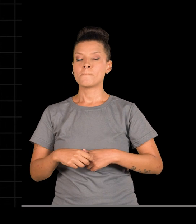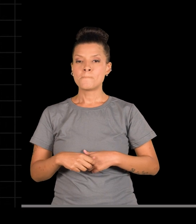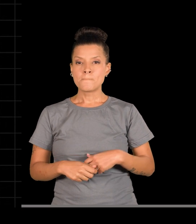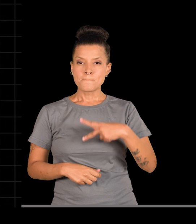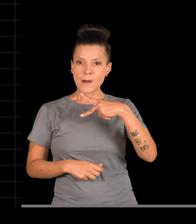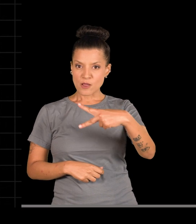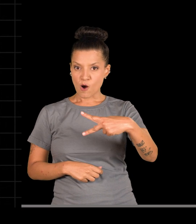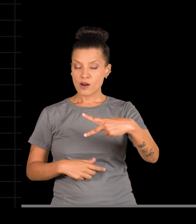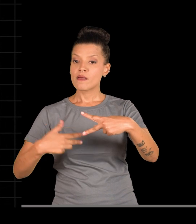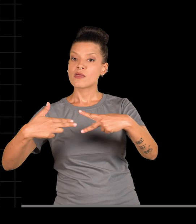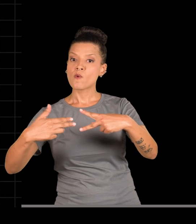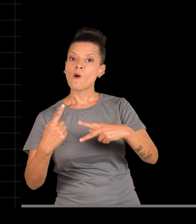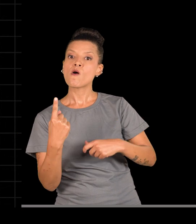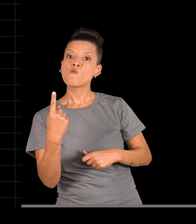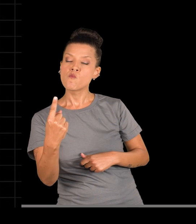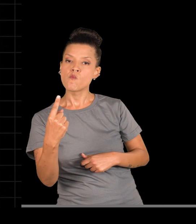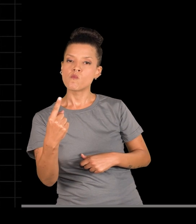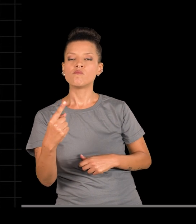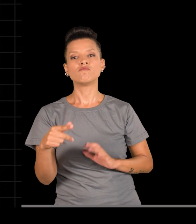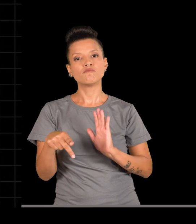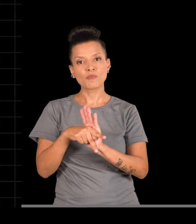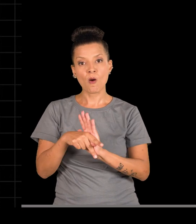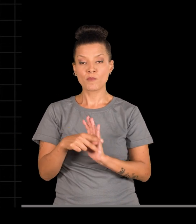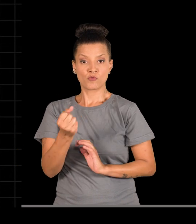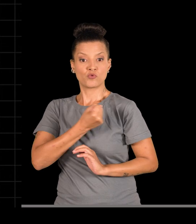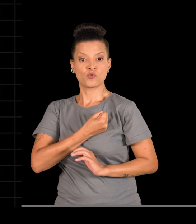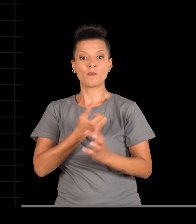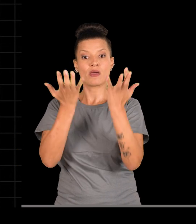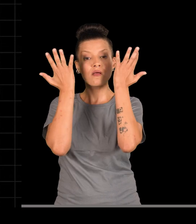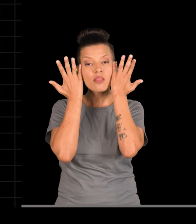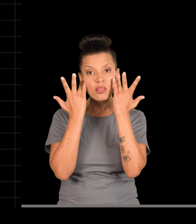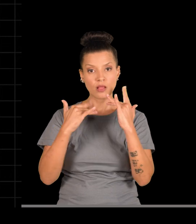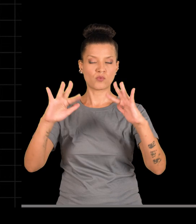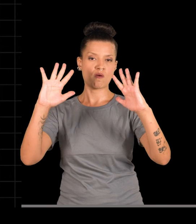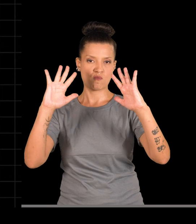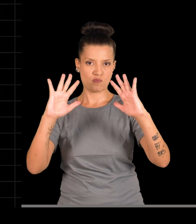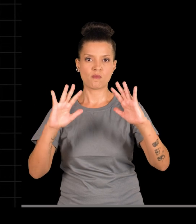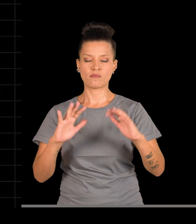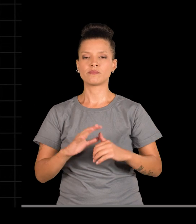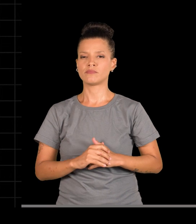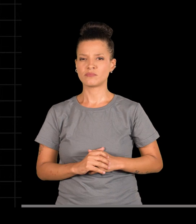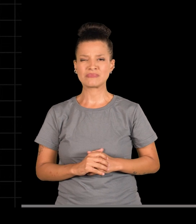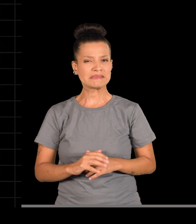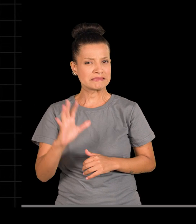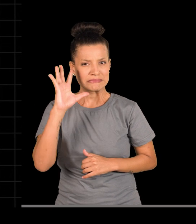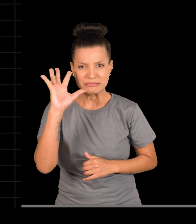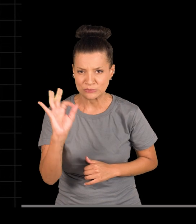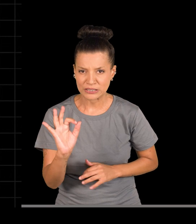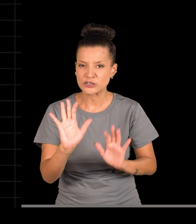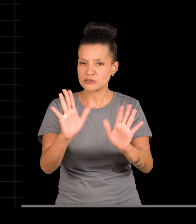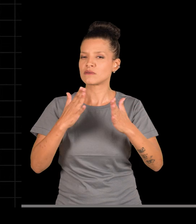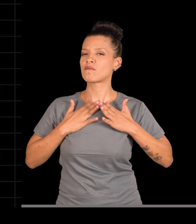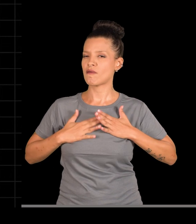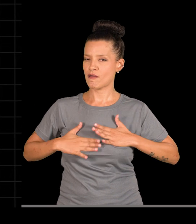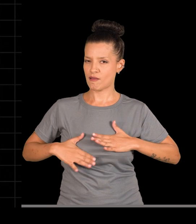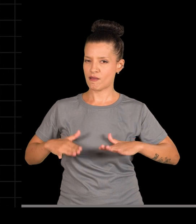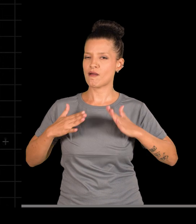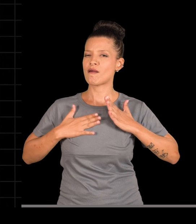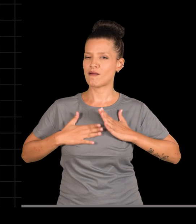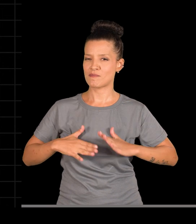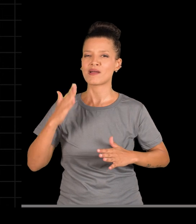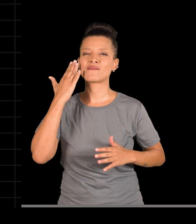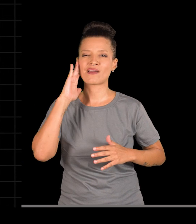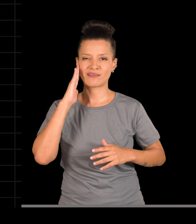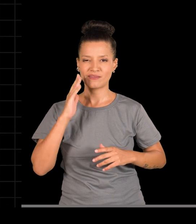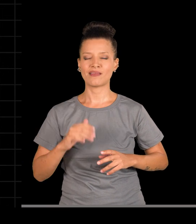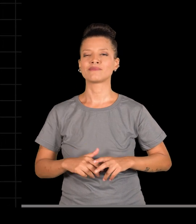que o K, claro, ele vai pertencer aqui aos números naturais. Ele só pode ser um número inteiro positivo aqui maior ou igual a 1. Professor, não entendi nada. Calma, você